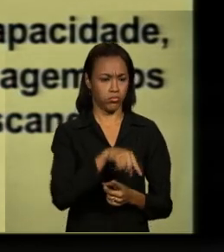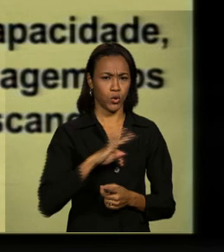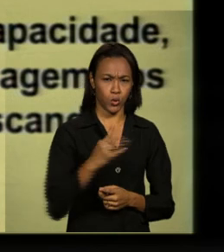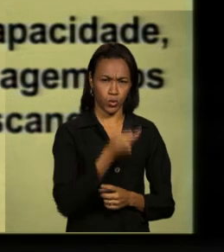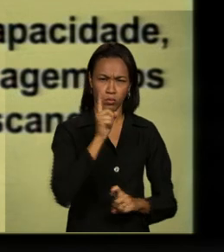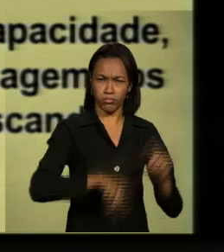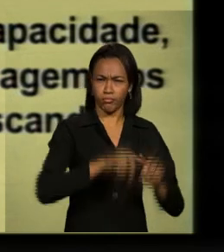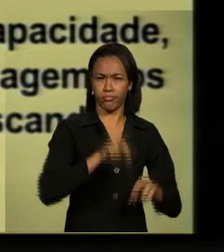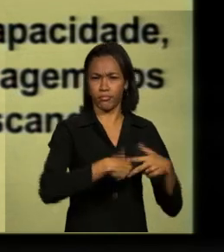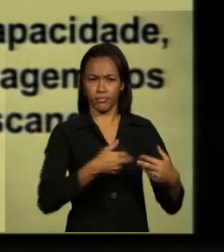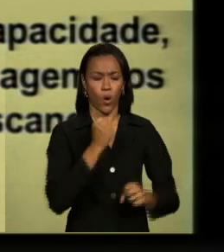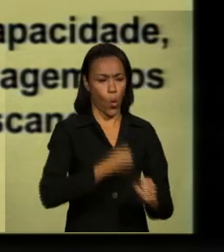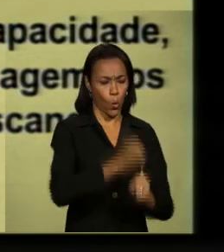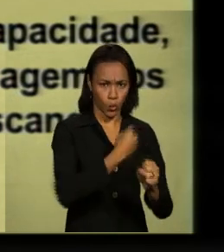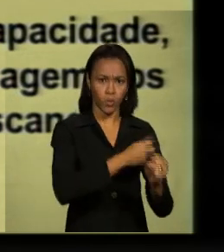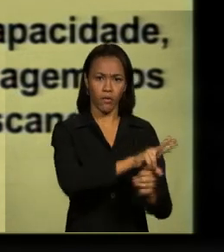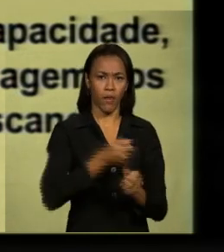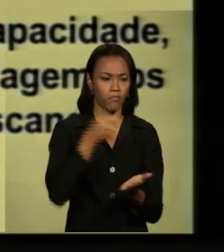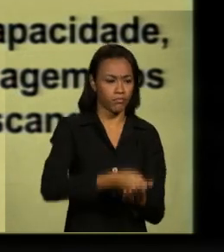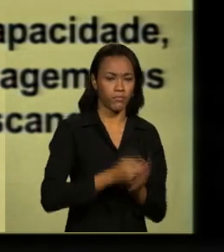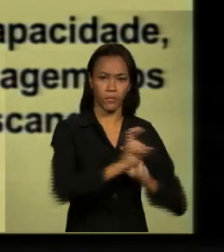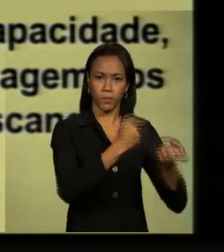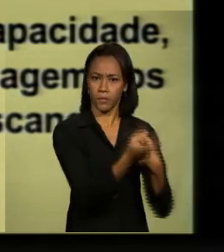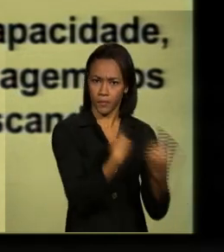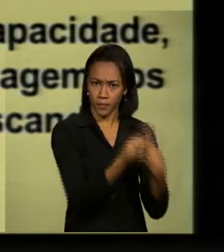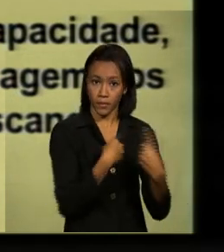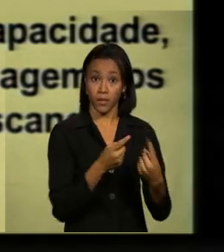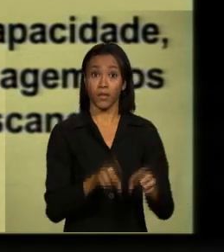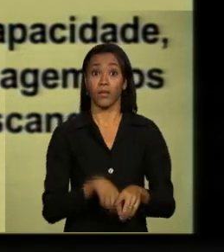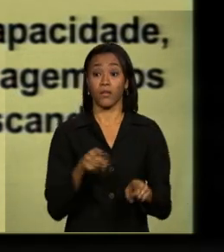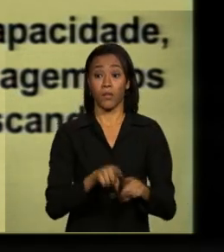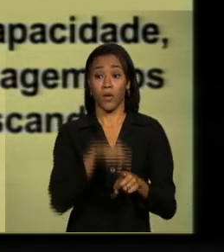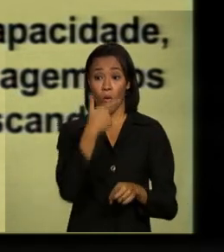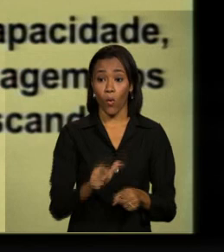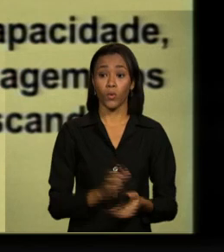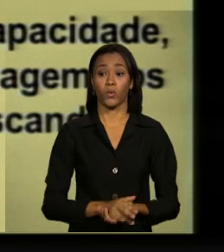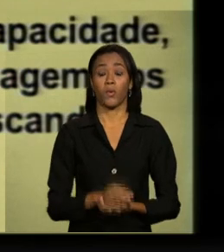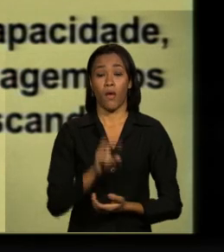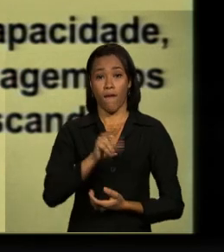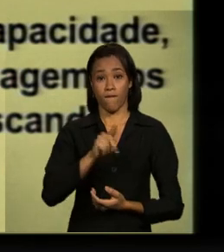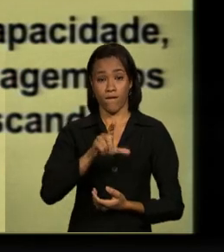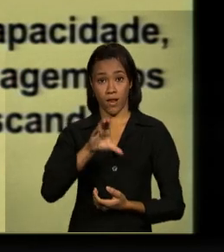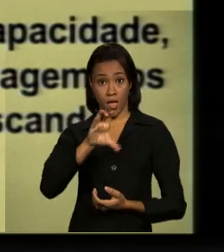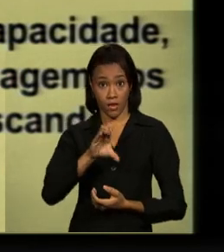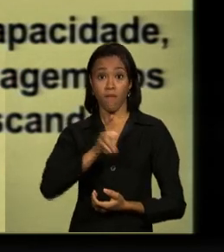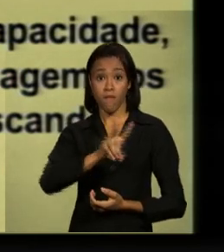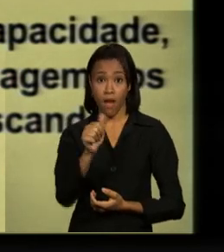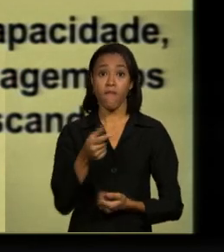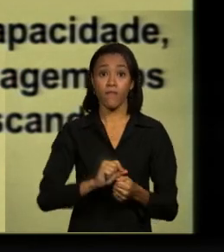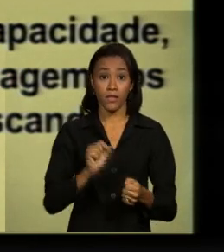transporte dessas ferrovias que serão construídas e o seu turno a Valec fará